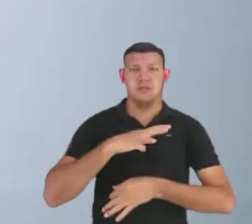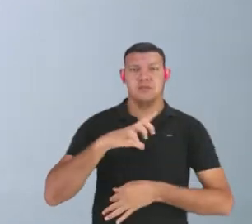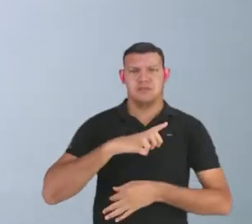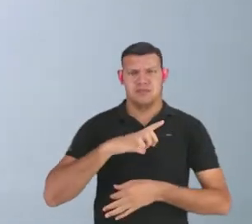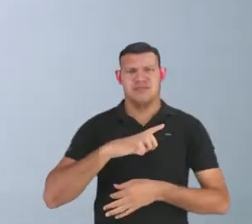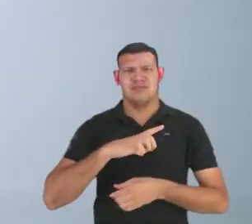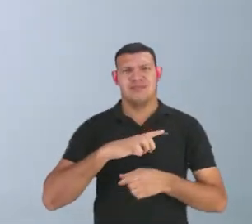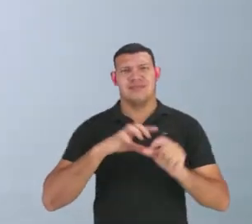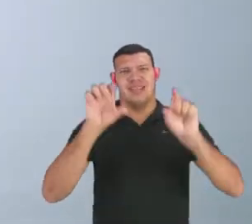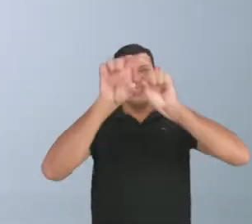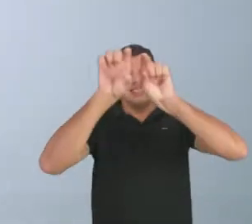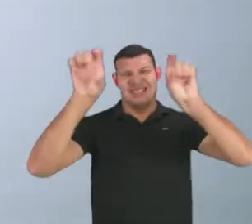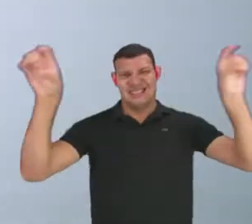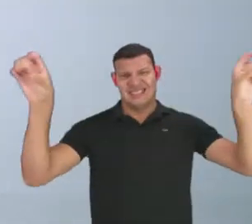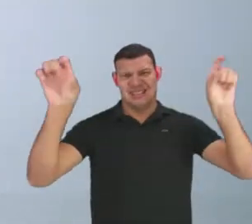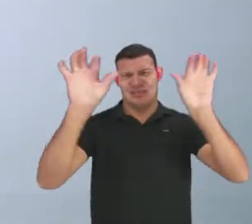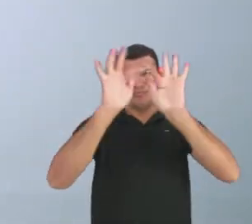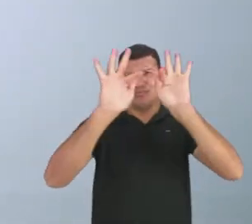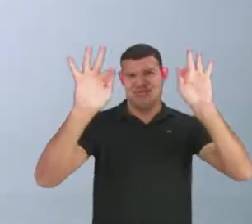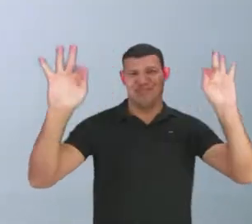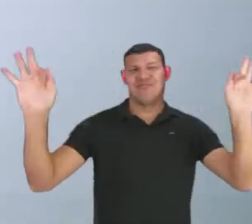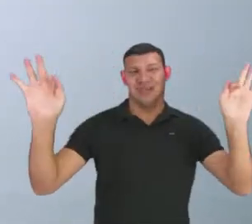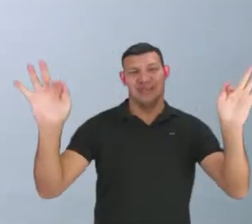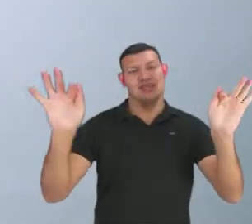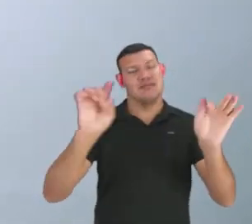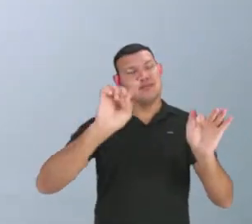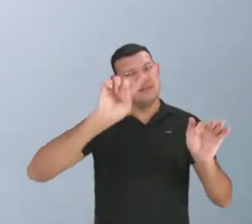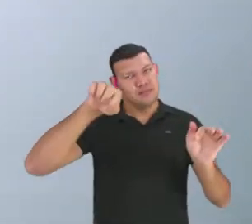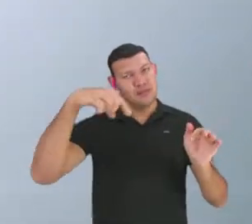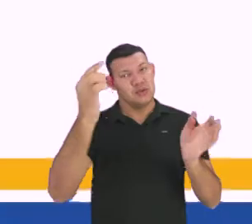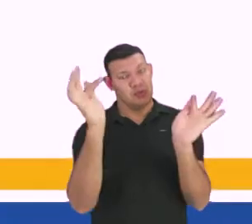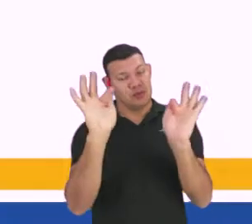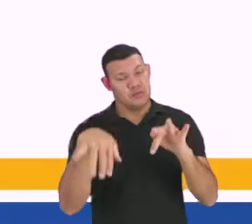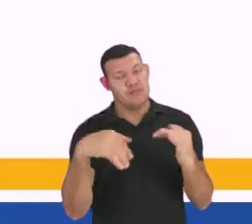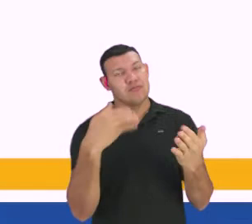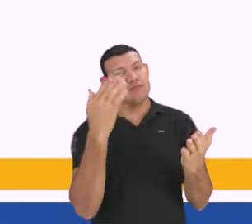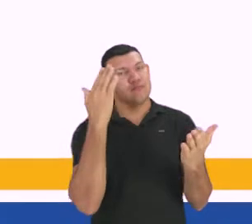grande, mas ao final vocês entenderão o que significa esse título.